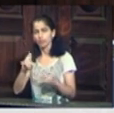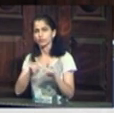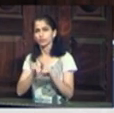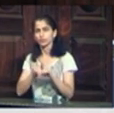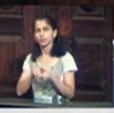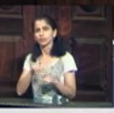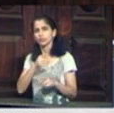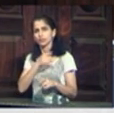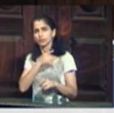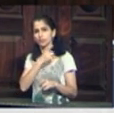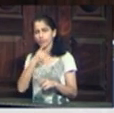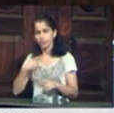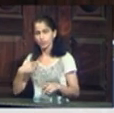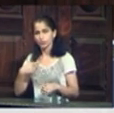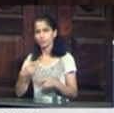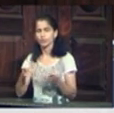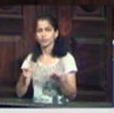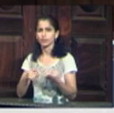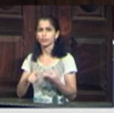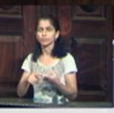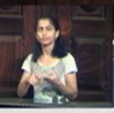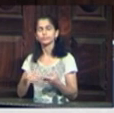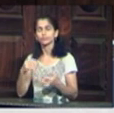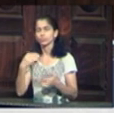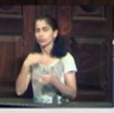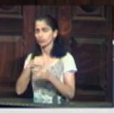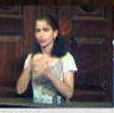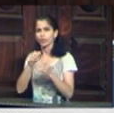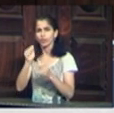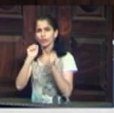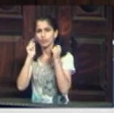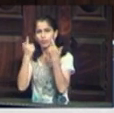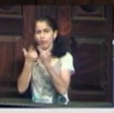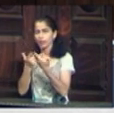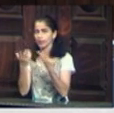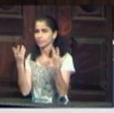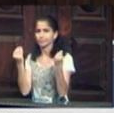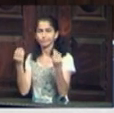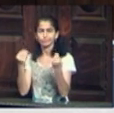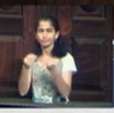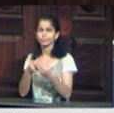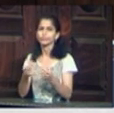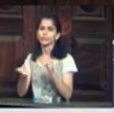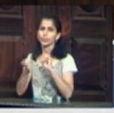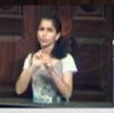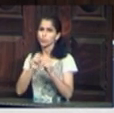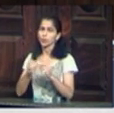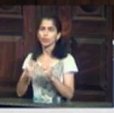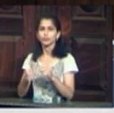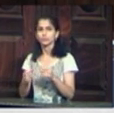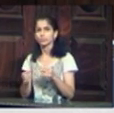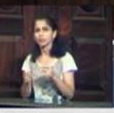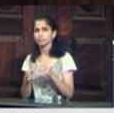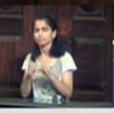da Defensoria Pública e do fundo da Alerje. É um debate do qual nós não devemos fugir.